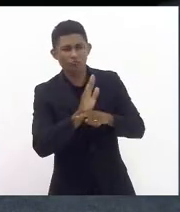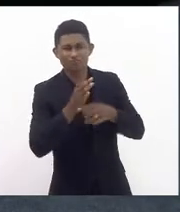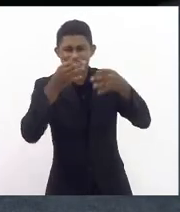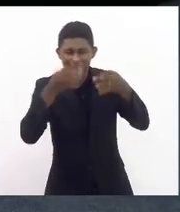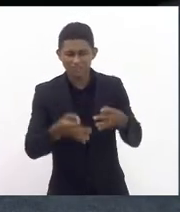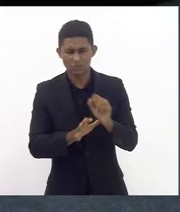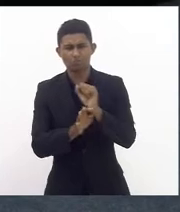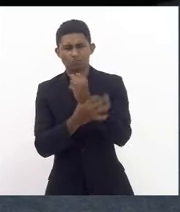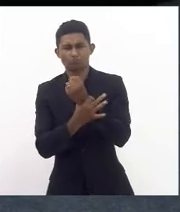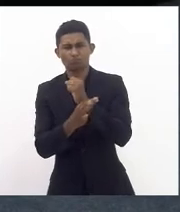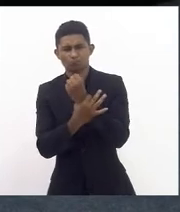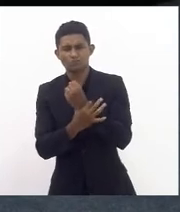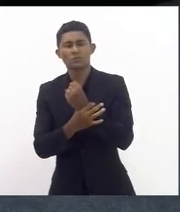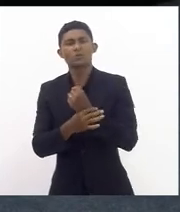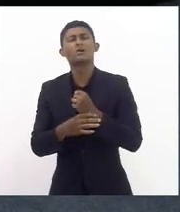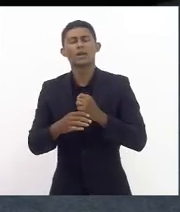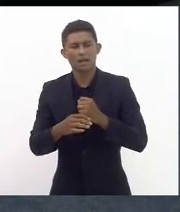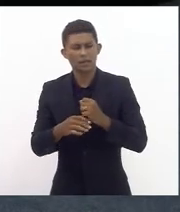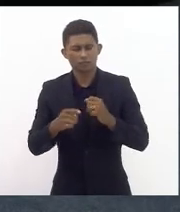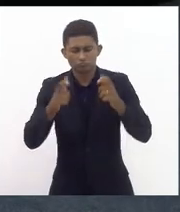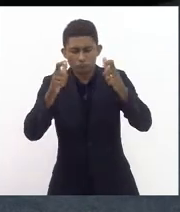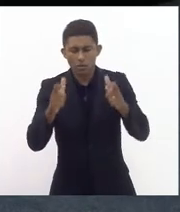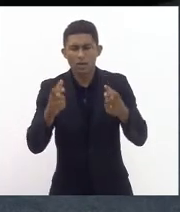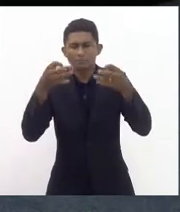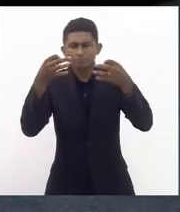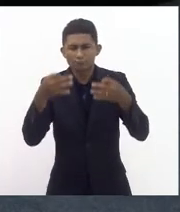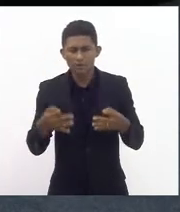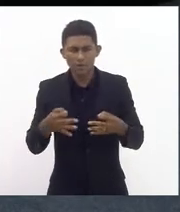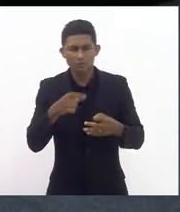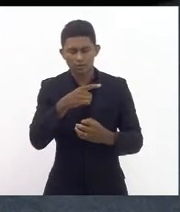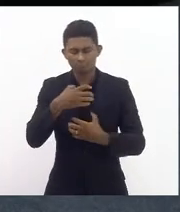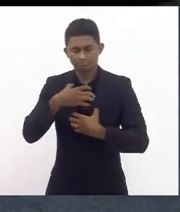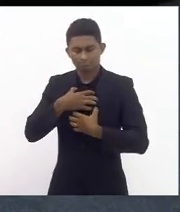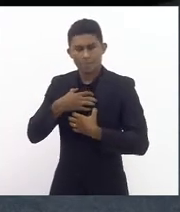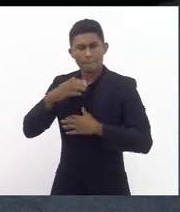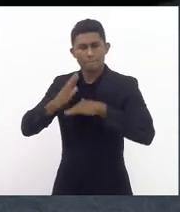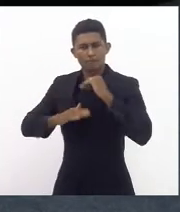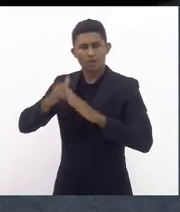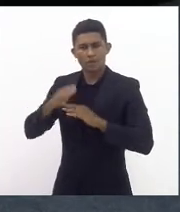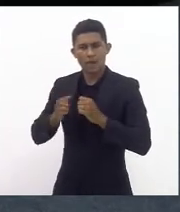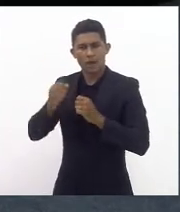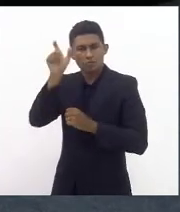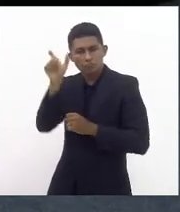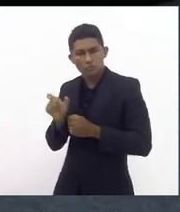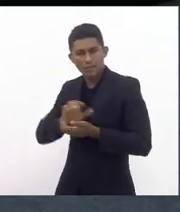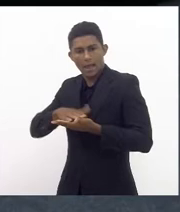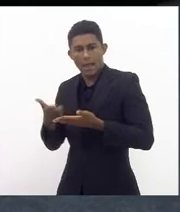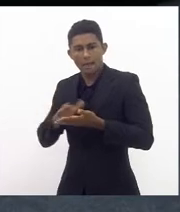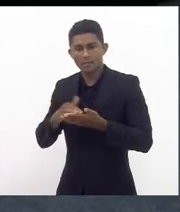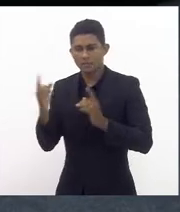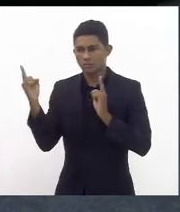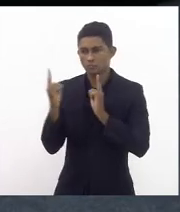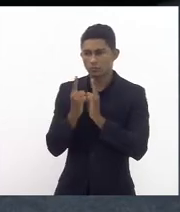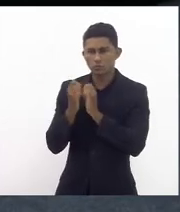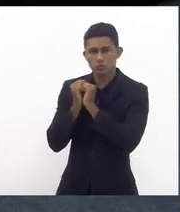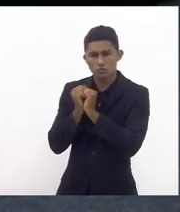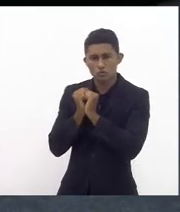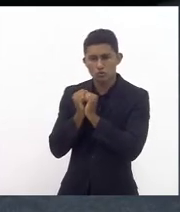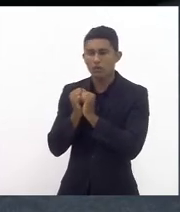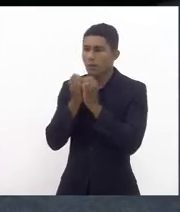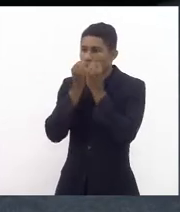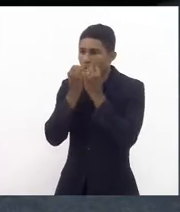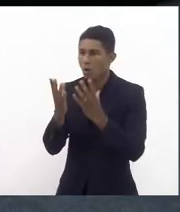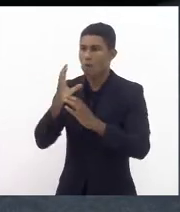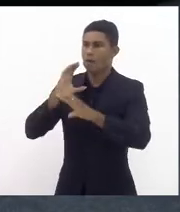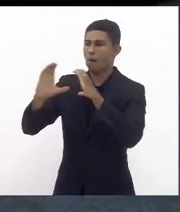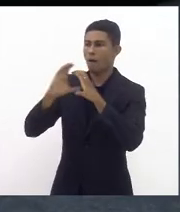em ambiente reservado, acolhedor, com profissionais proficientes em língua brasileira de sinais, é o mínimo que o Estado pode